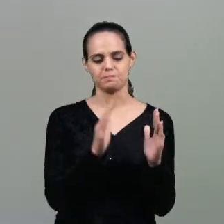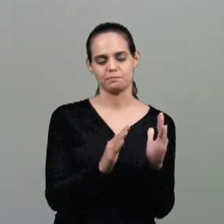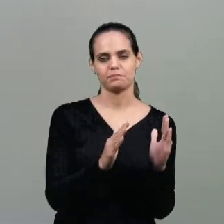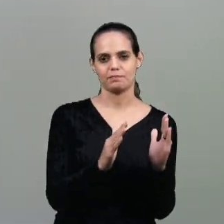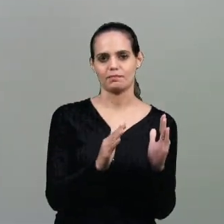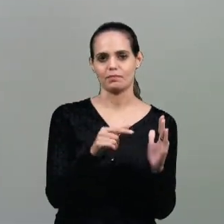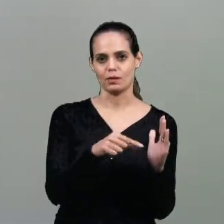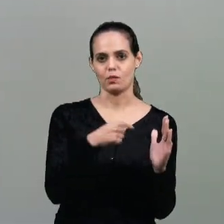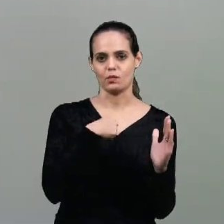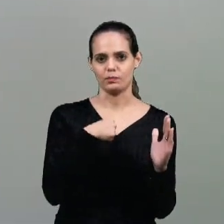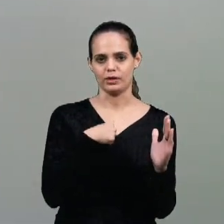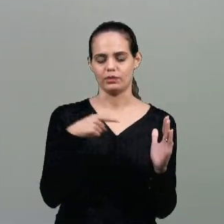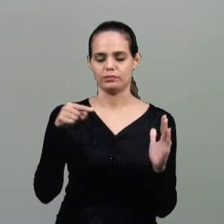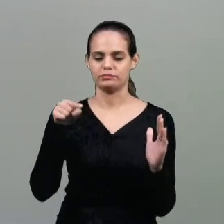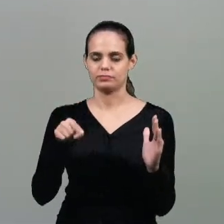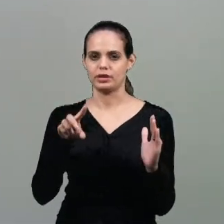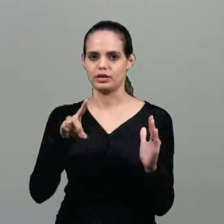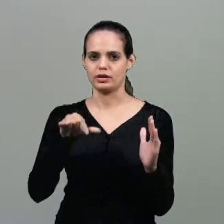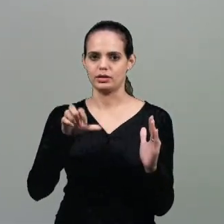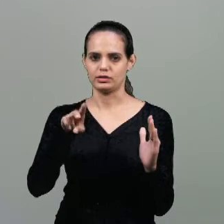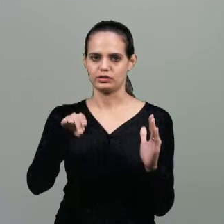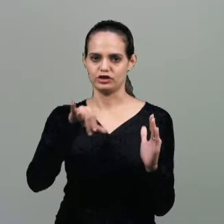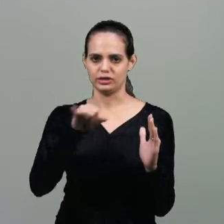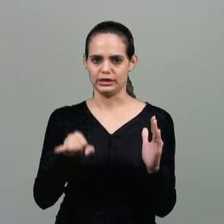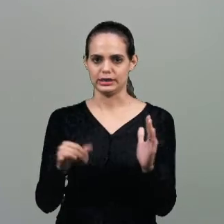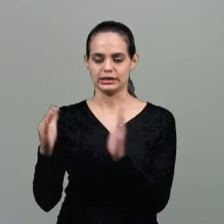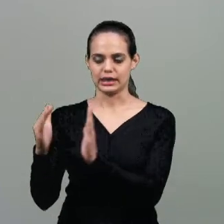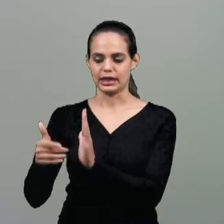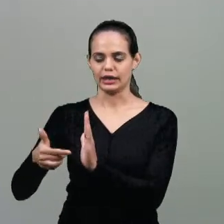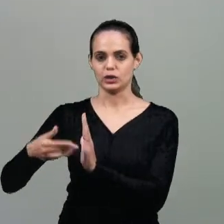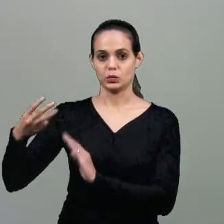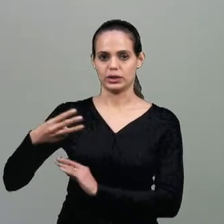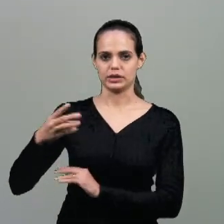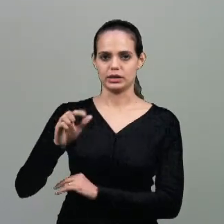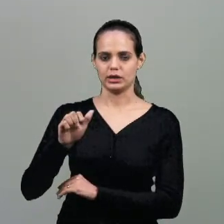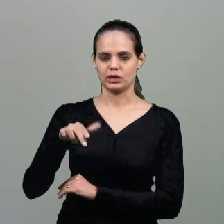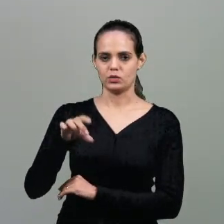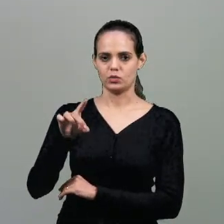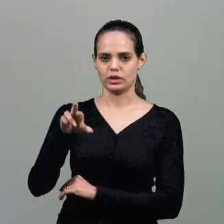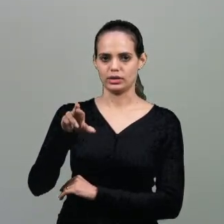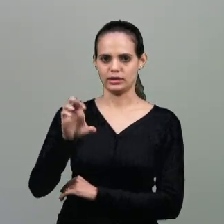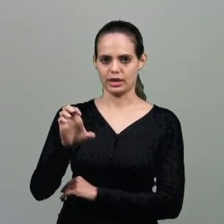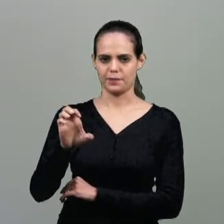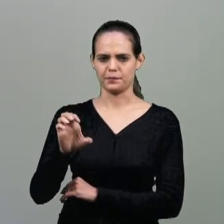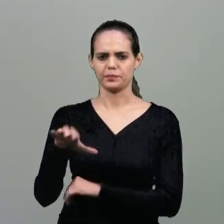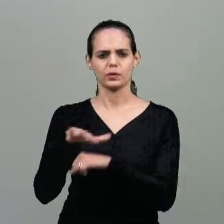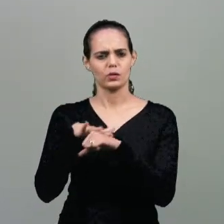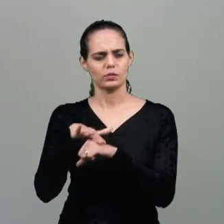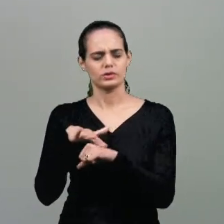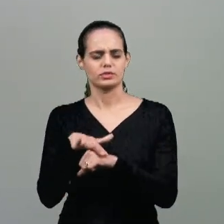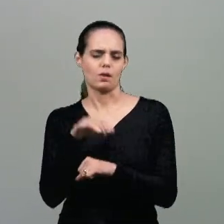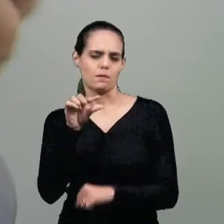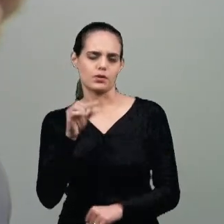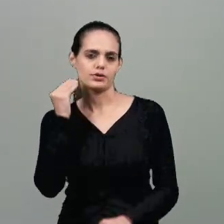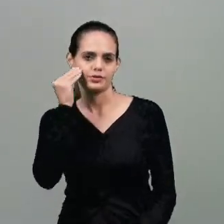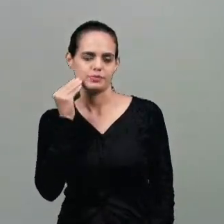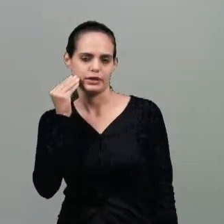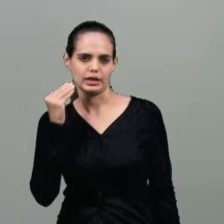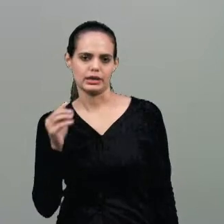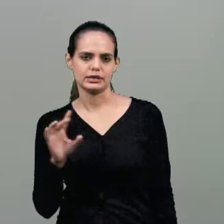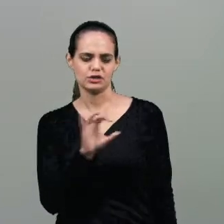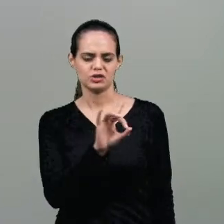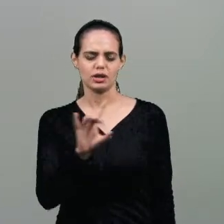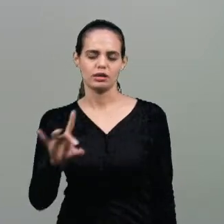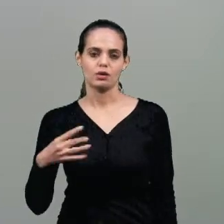outro com o André. E que a gente pôde conversar um pouquinho das nossas experiências de vida. E aí